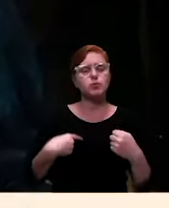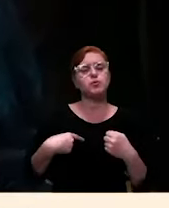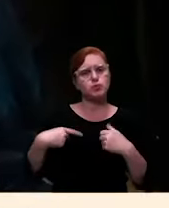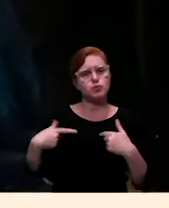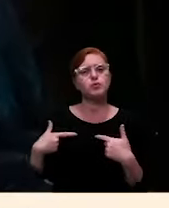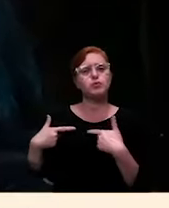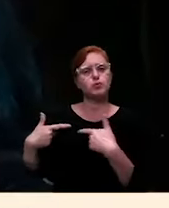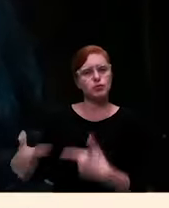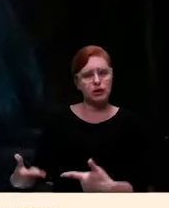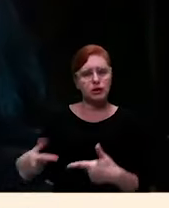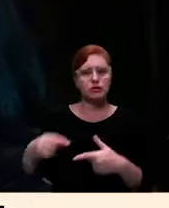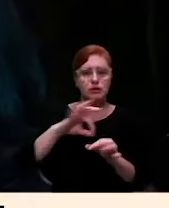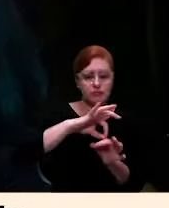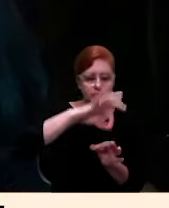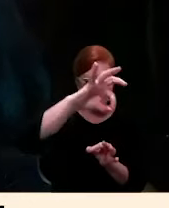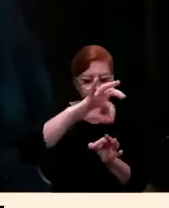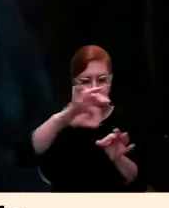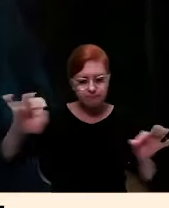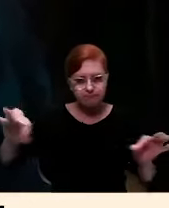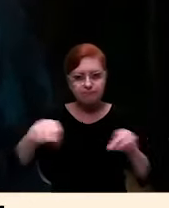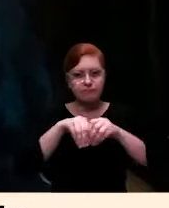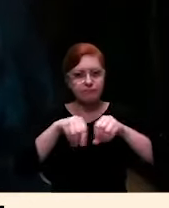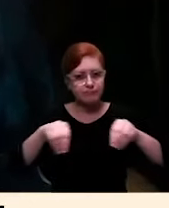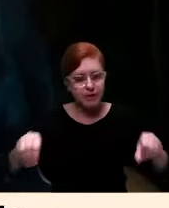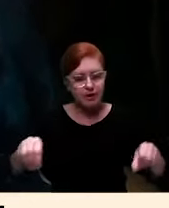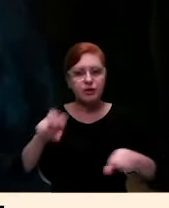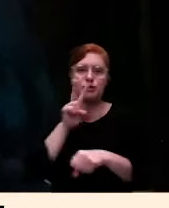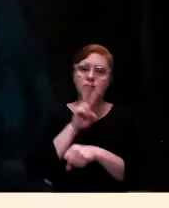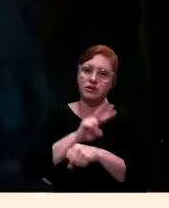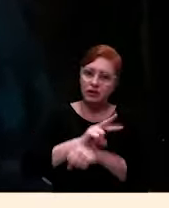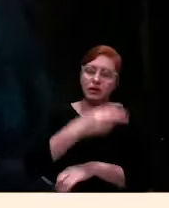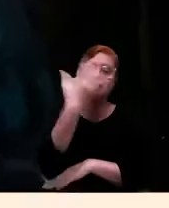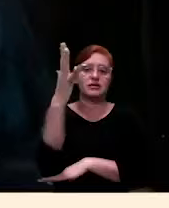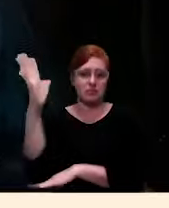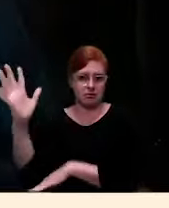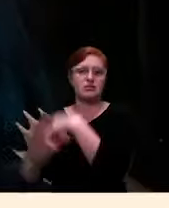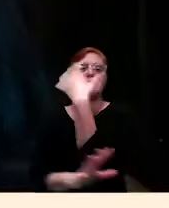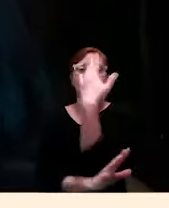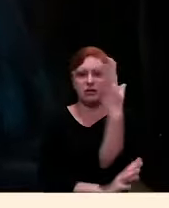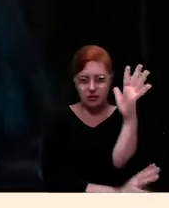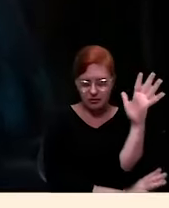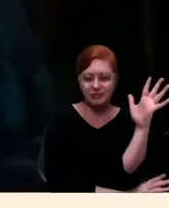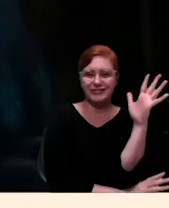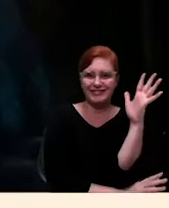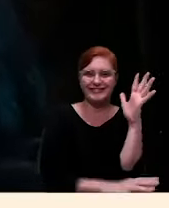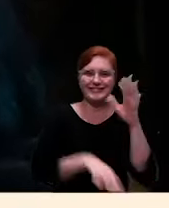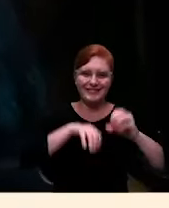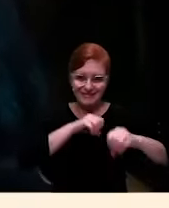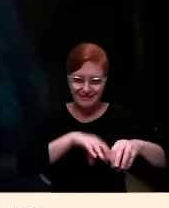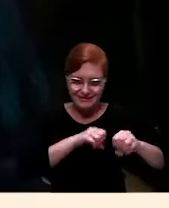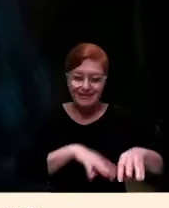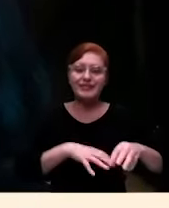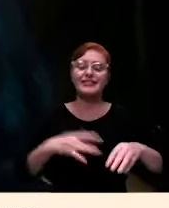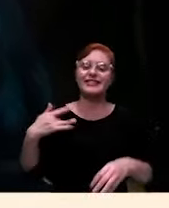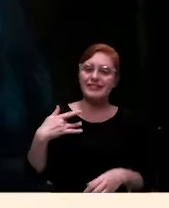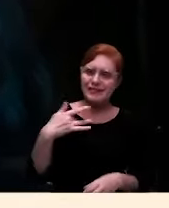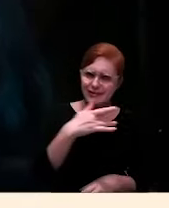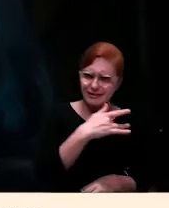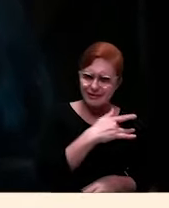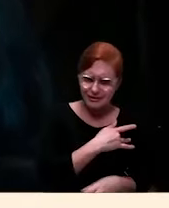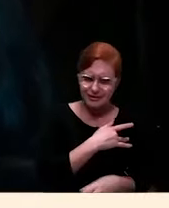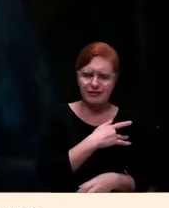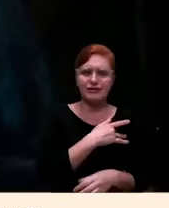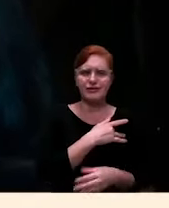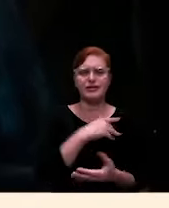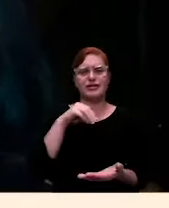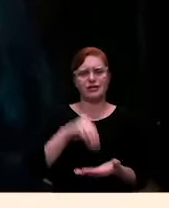nós lutamos por demarcação de territórios, preservação da natureza, educação,